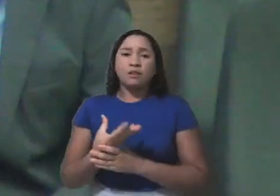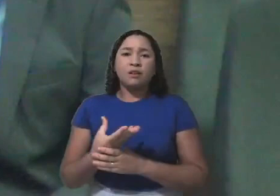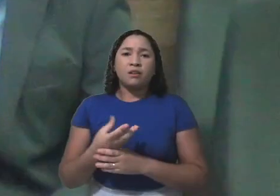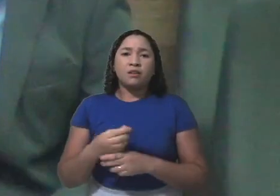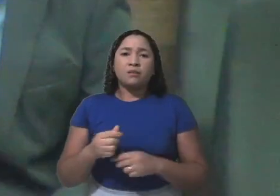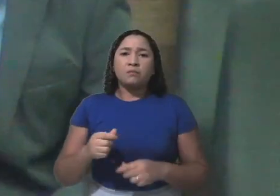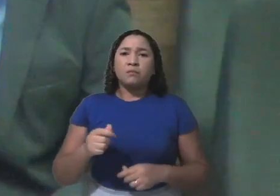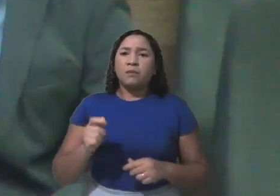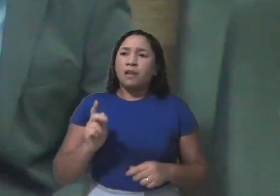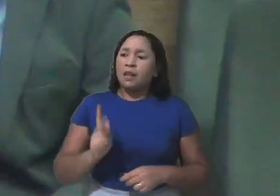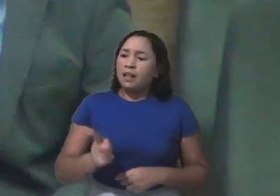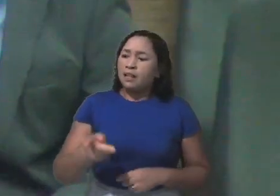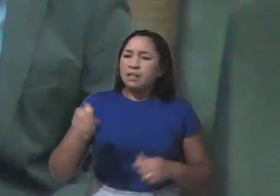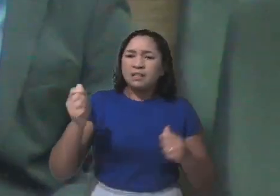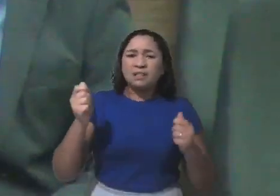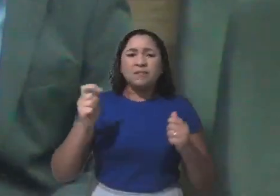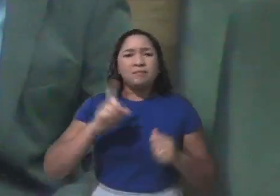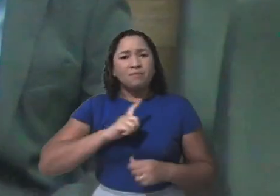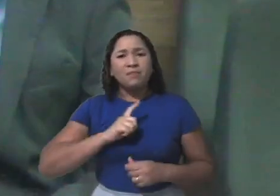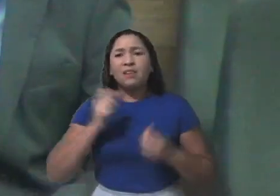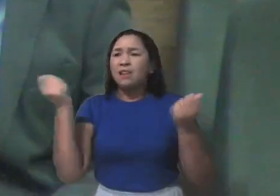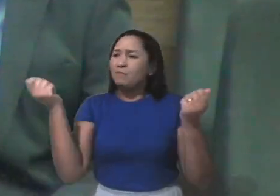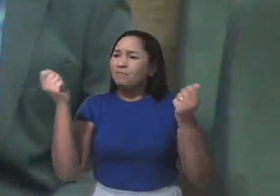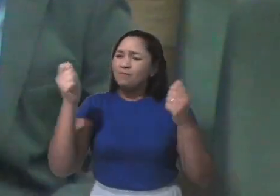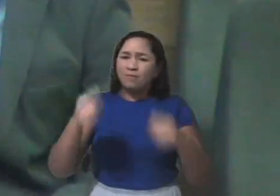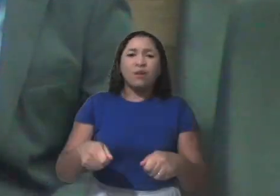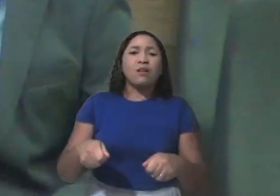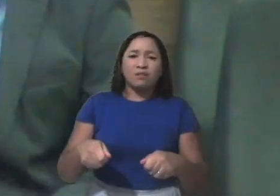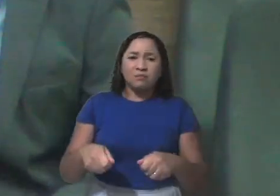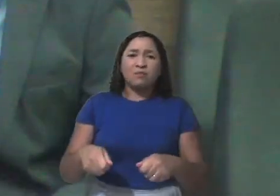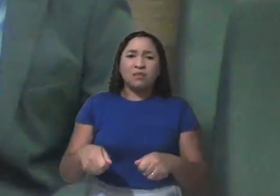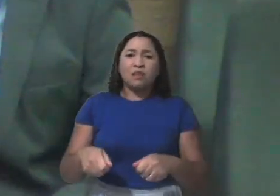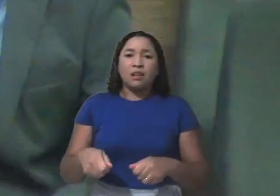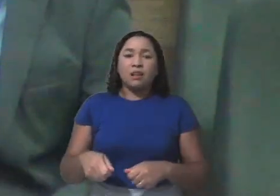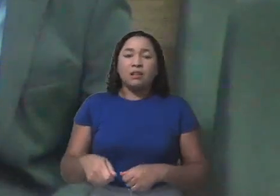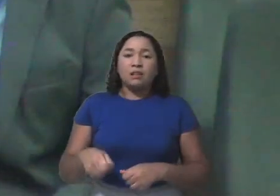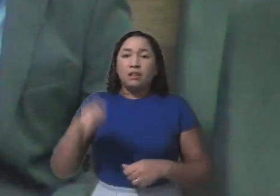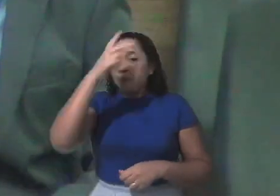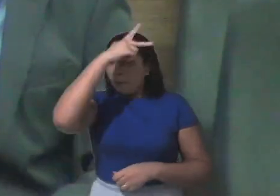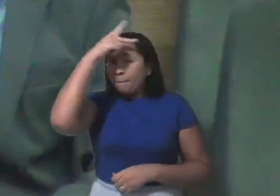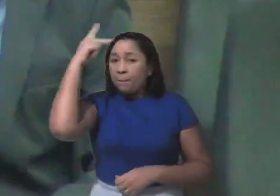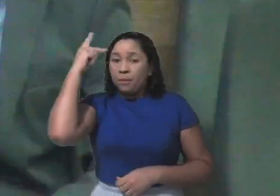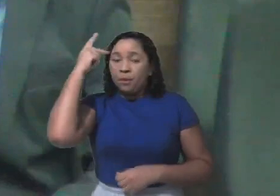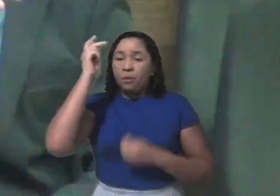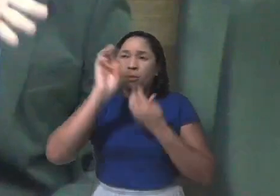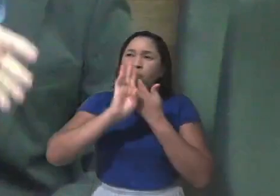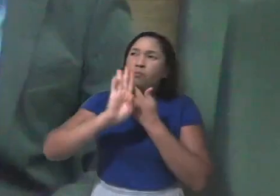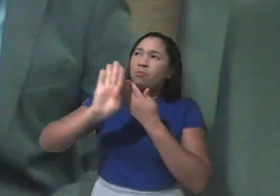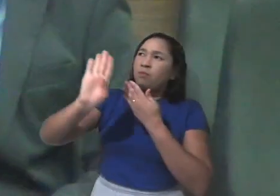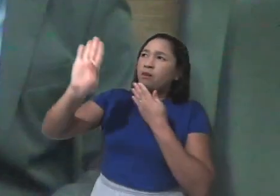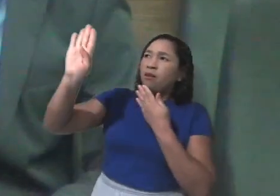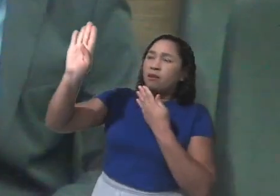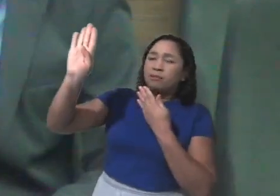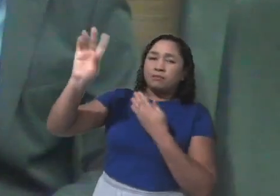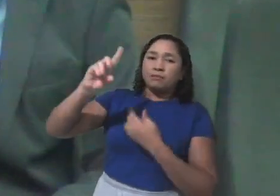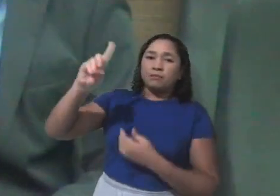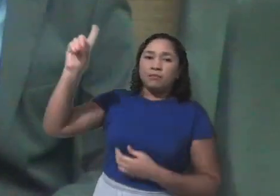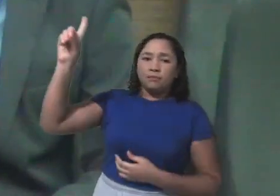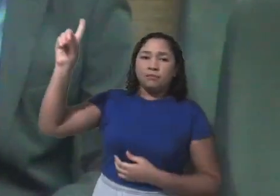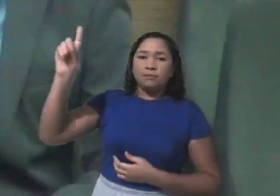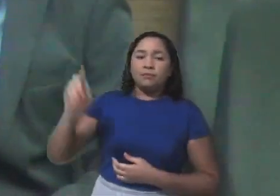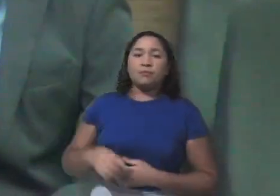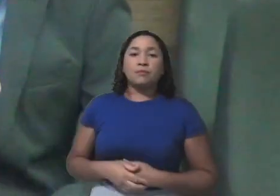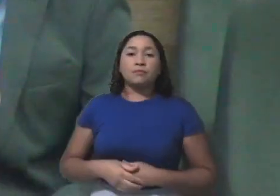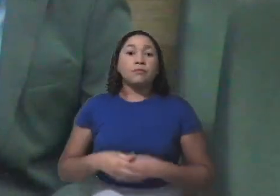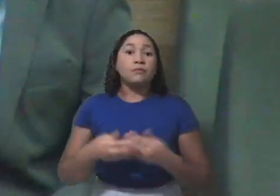de existir o mal, de alguém que se afaste de Deus, tal qual Lúcifer, tal